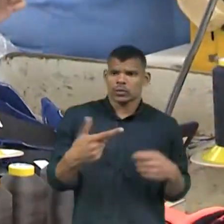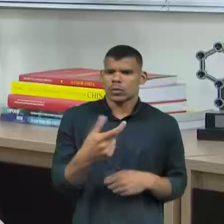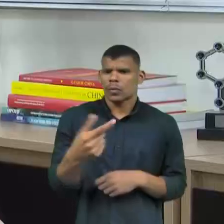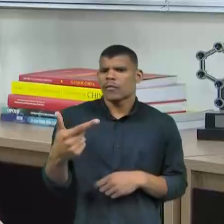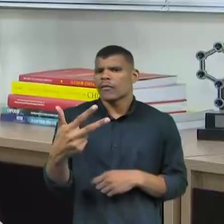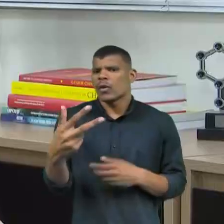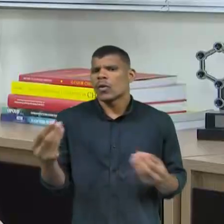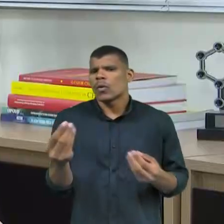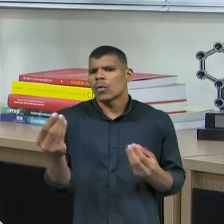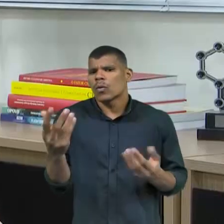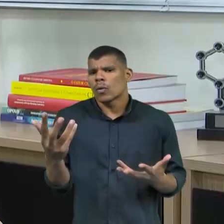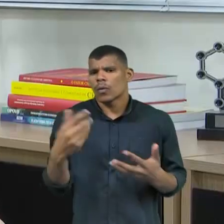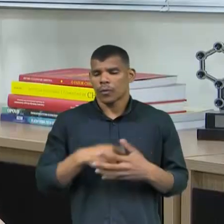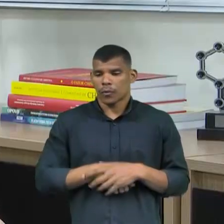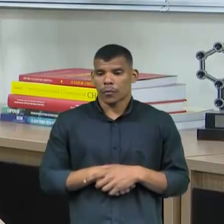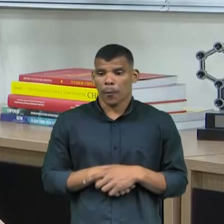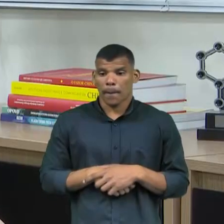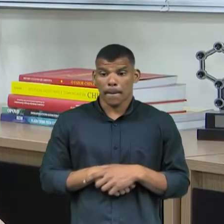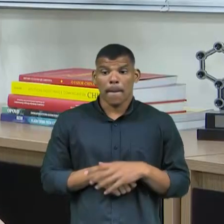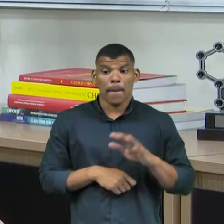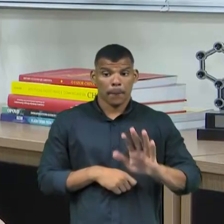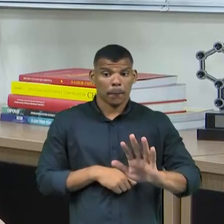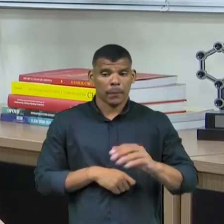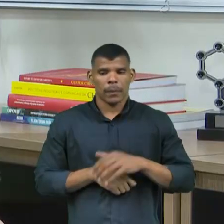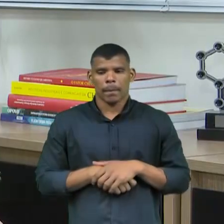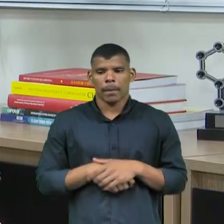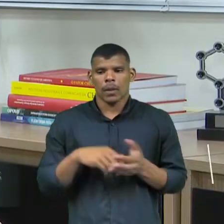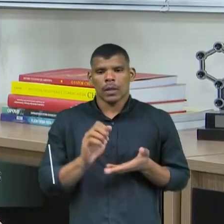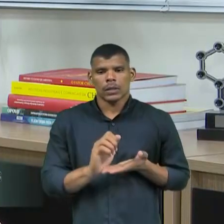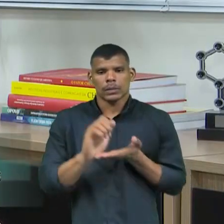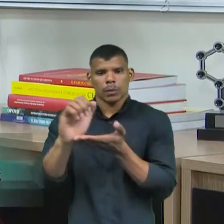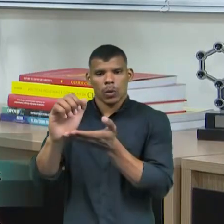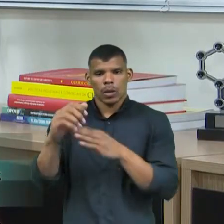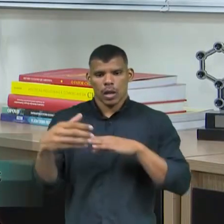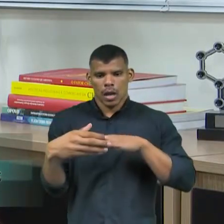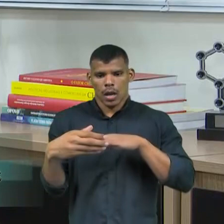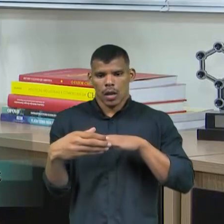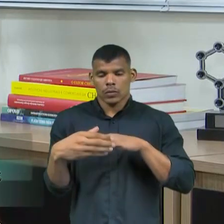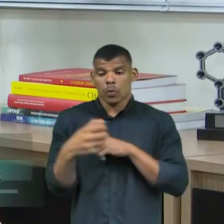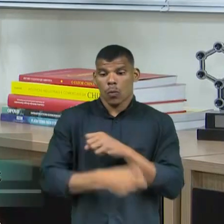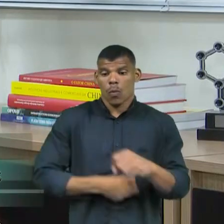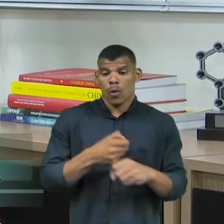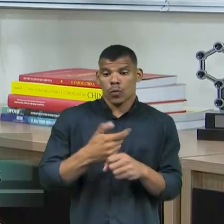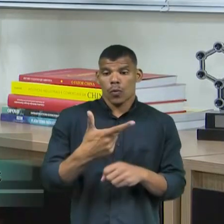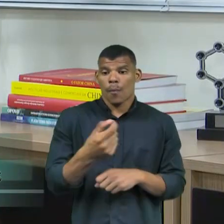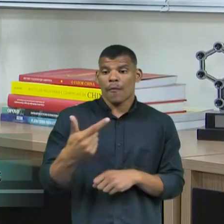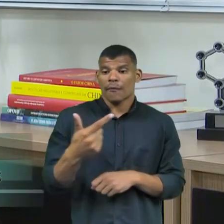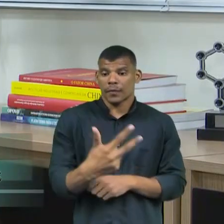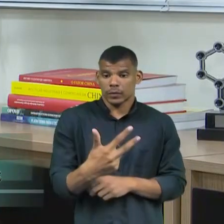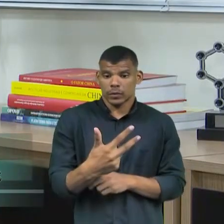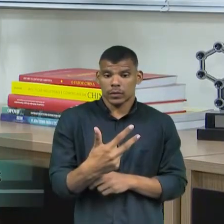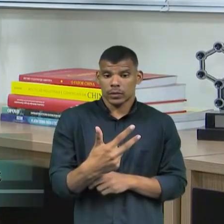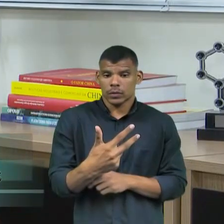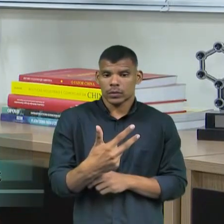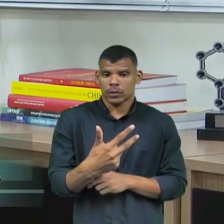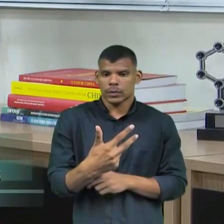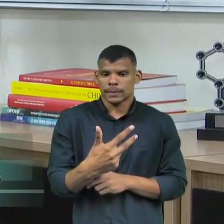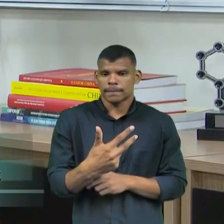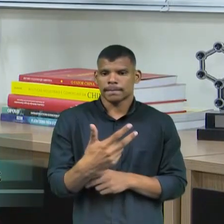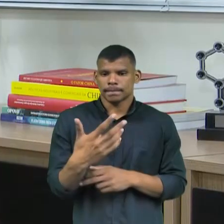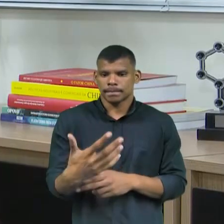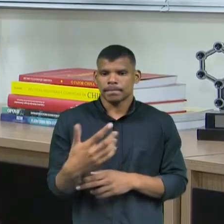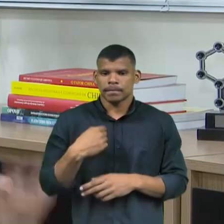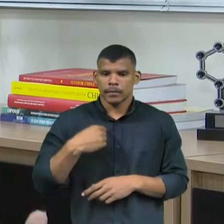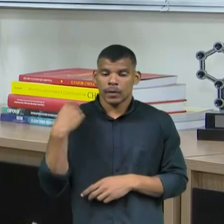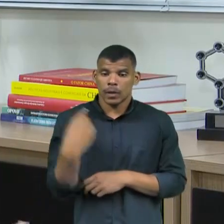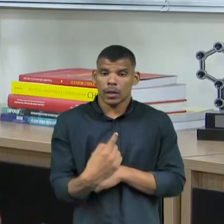2023. No que se refere às exportações de calçados para o ano de 2023, nós estamos em um